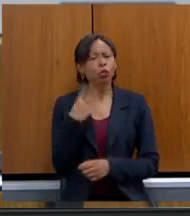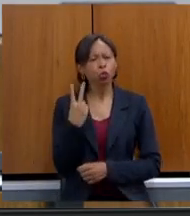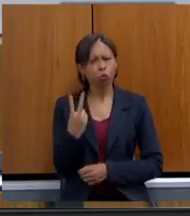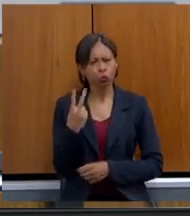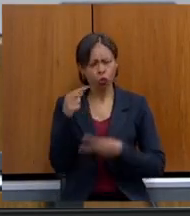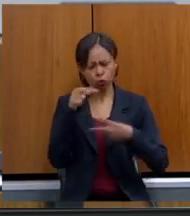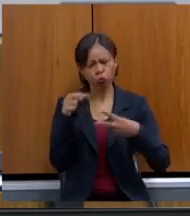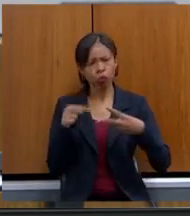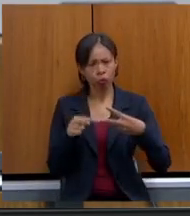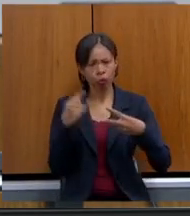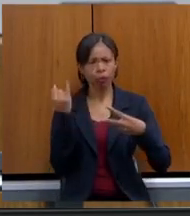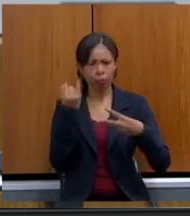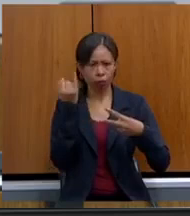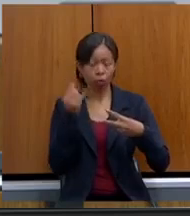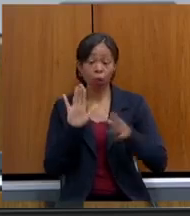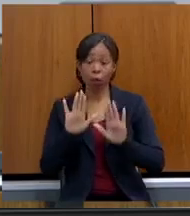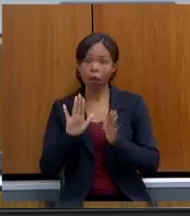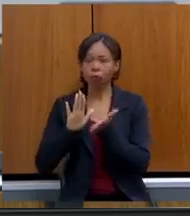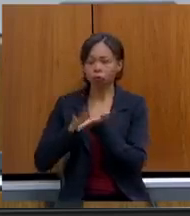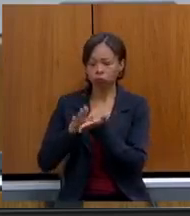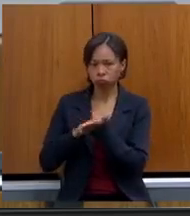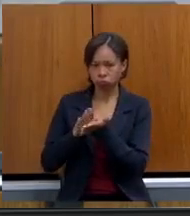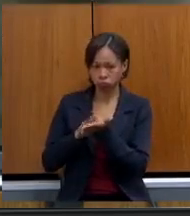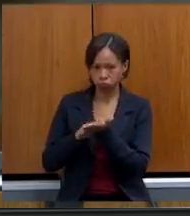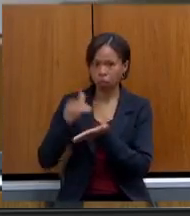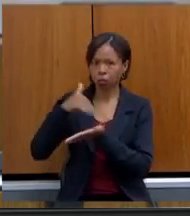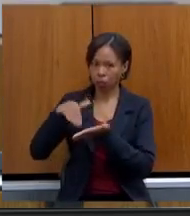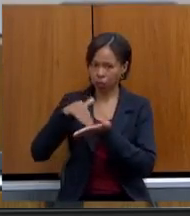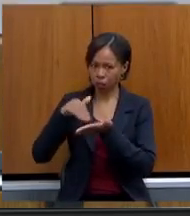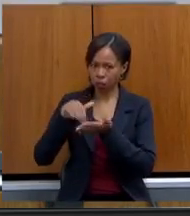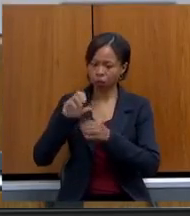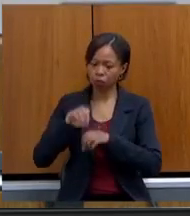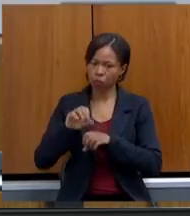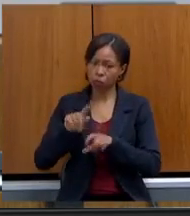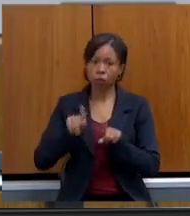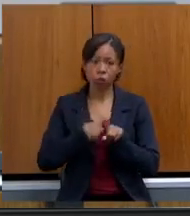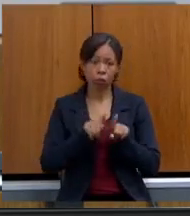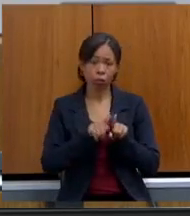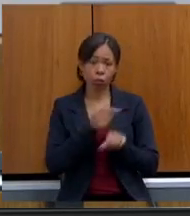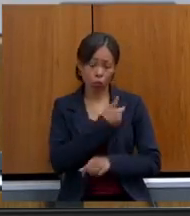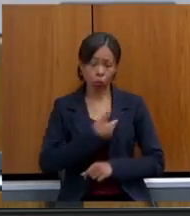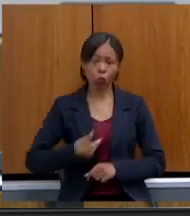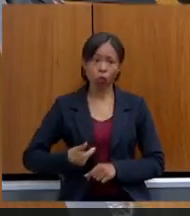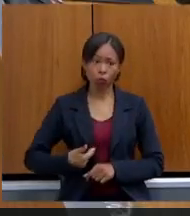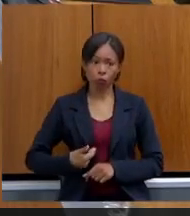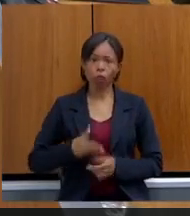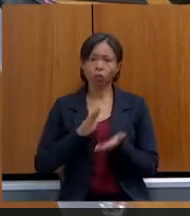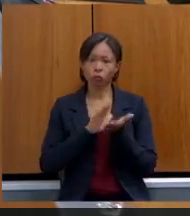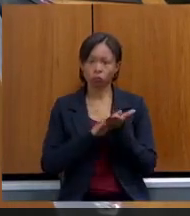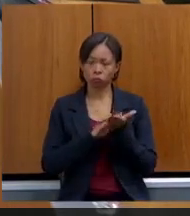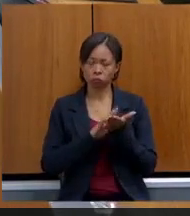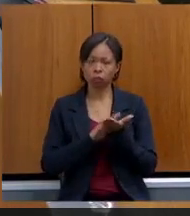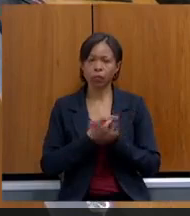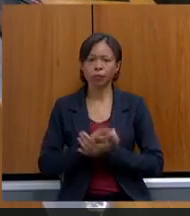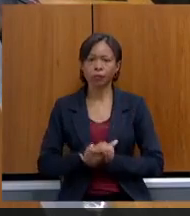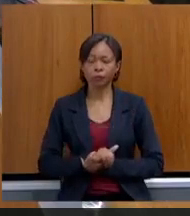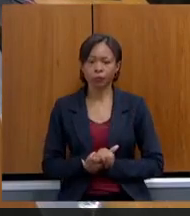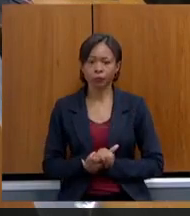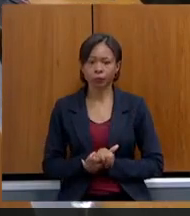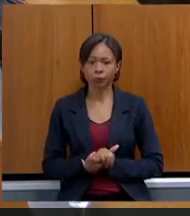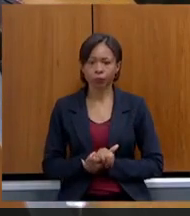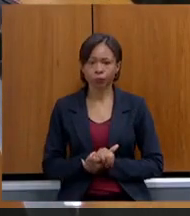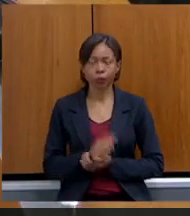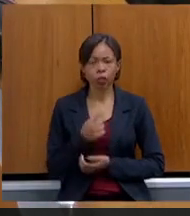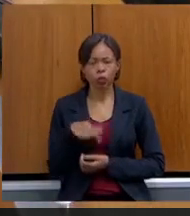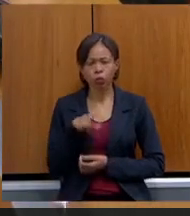e parabenizar a secretaria de educação o governo primeiramente né de ter entrado agora na 5ª etapa do projeto Mãos à Obra a gente que tem